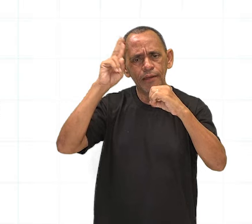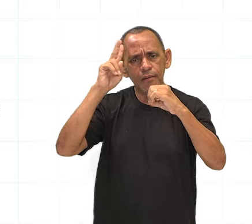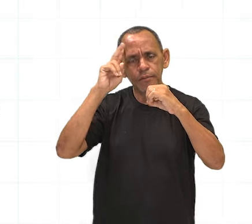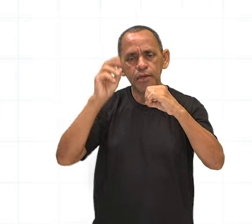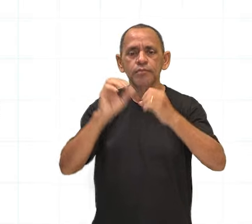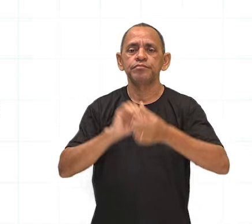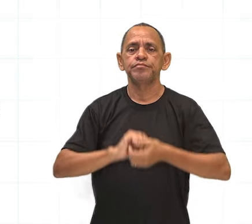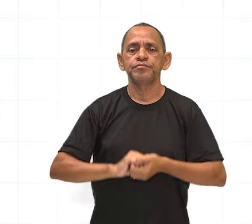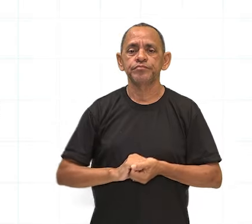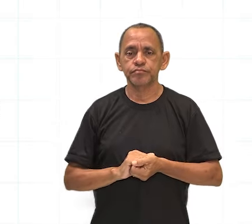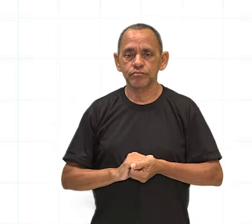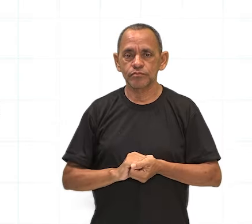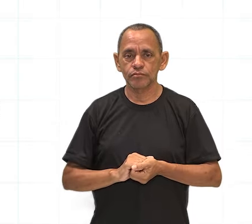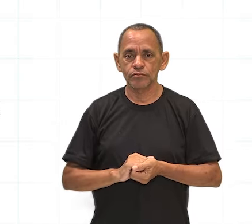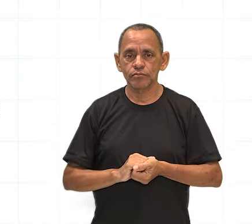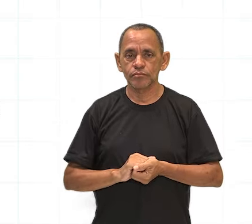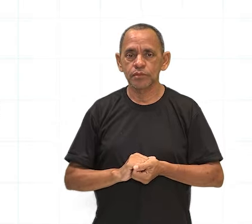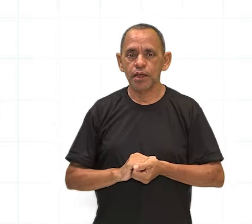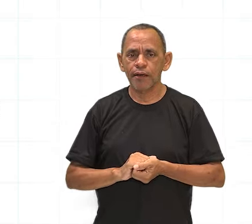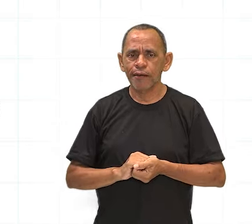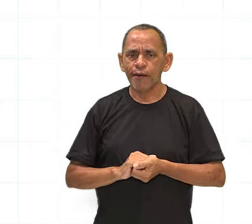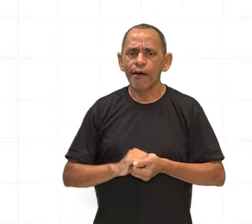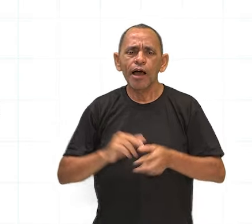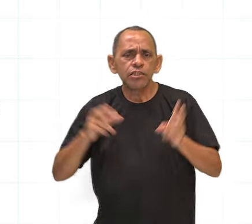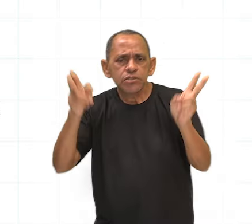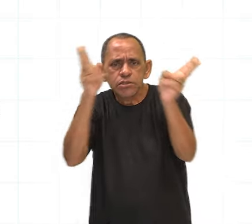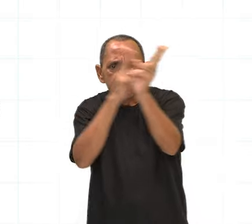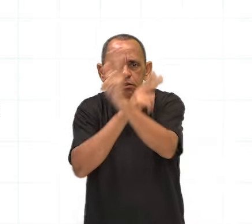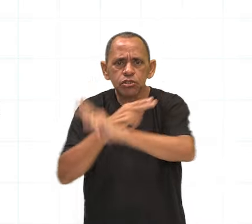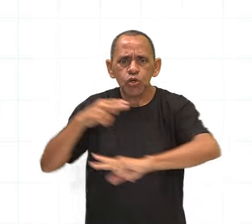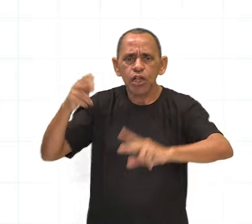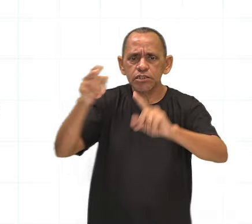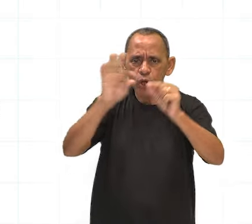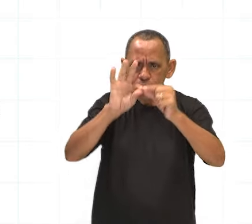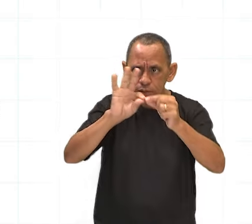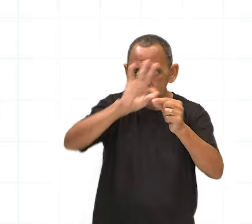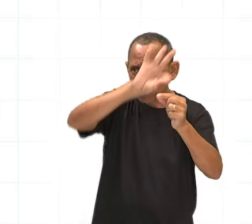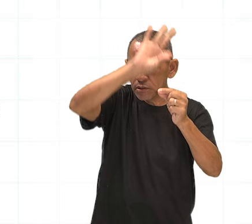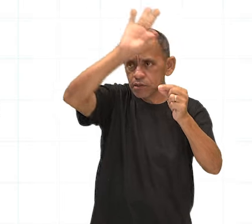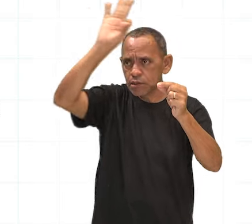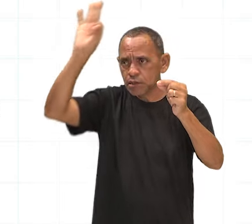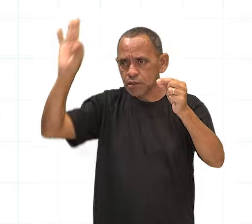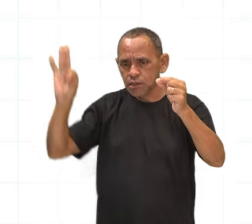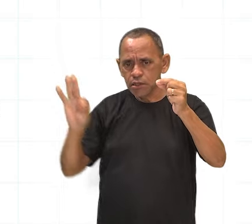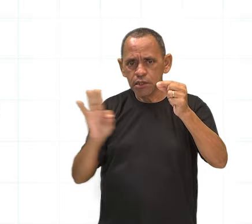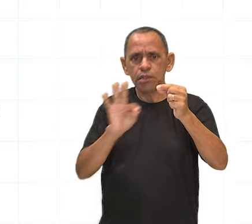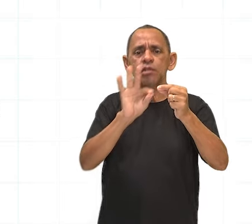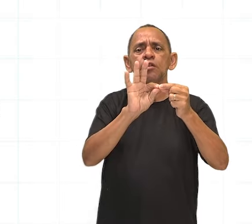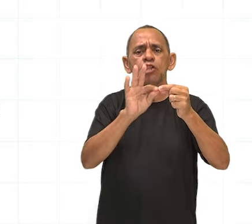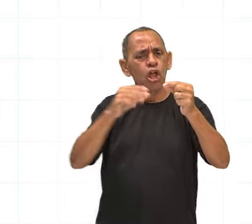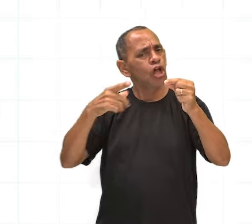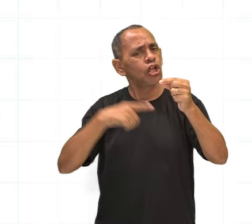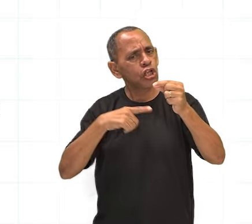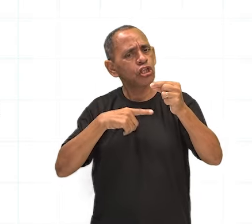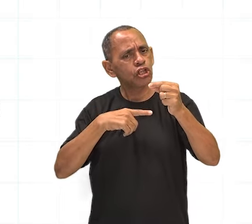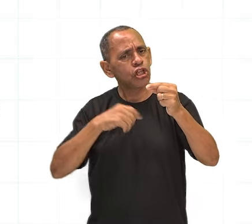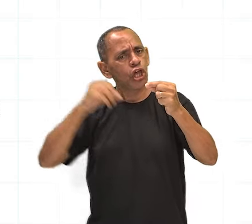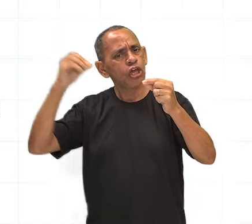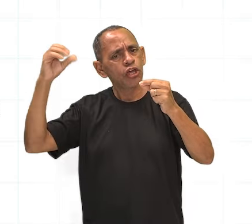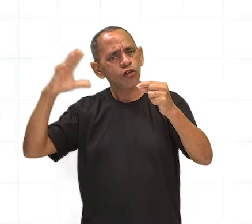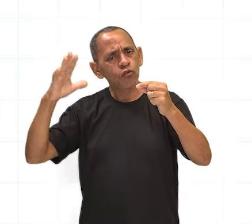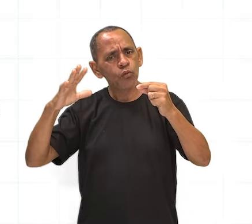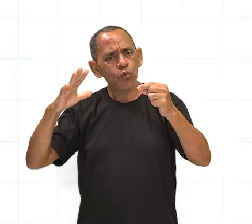global, ela vai operar graças às diferenças de pressão e temperatura, bem como